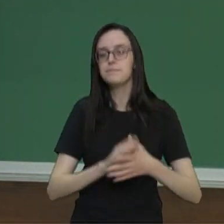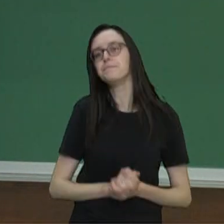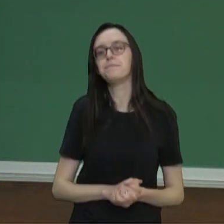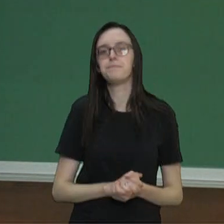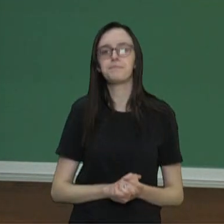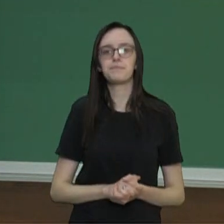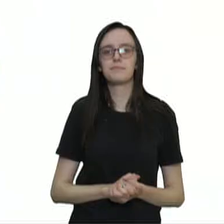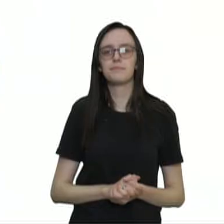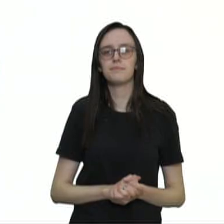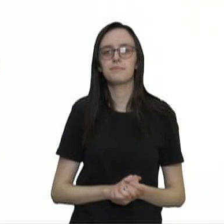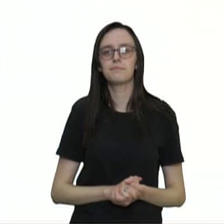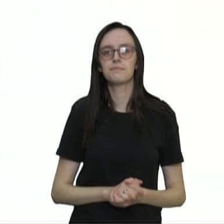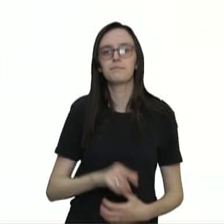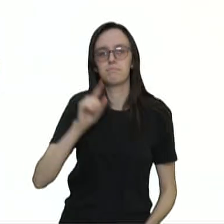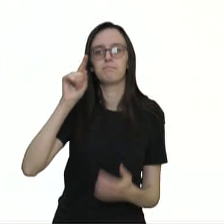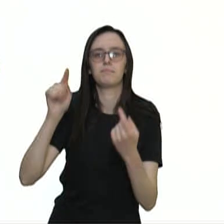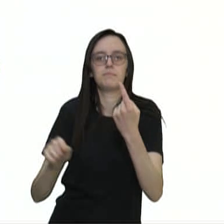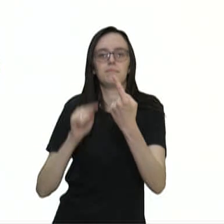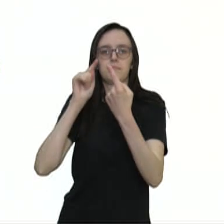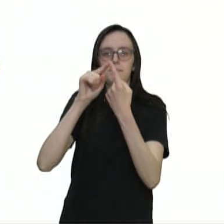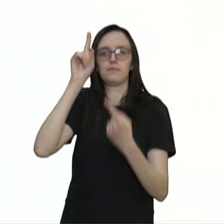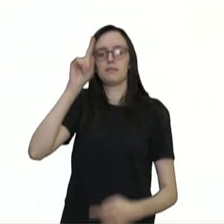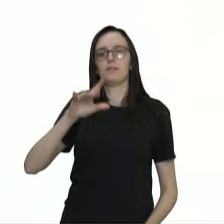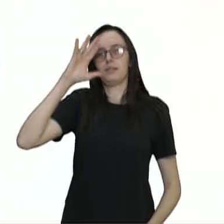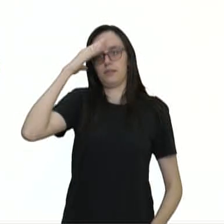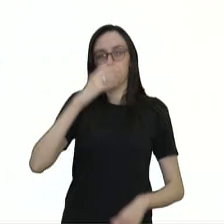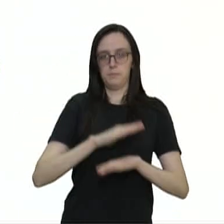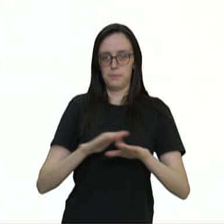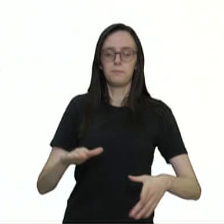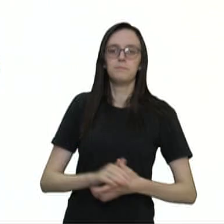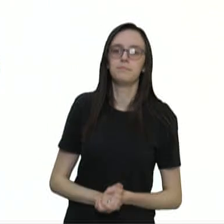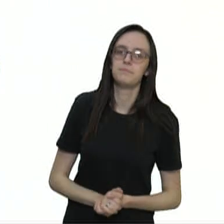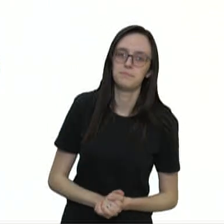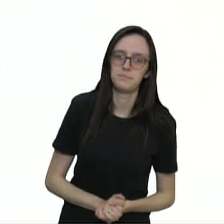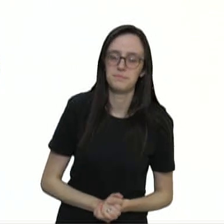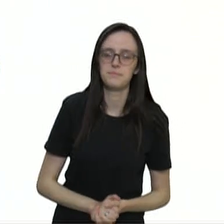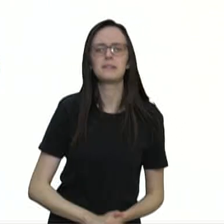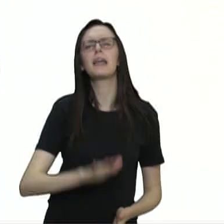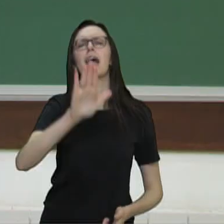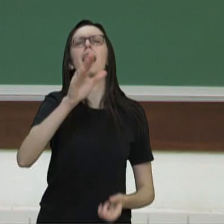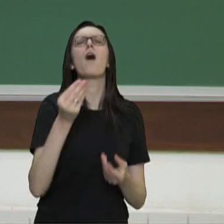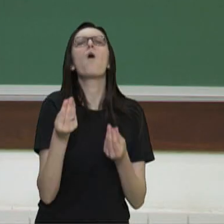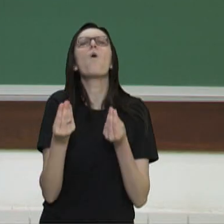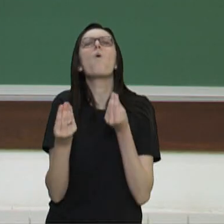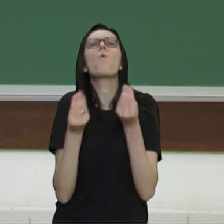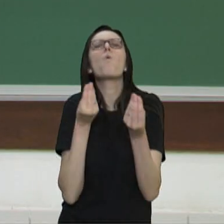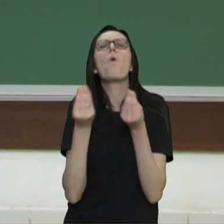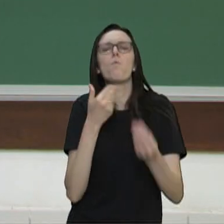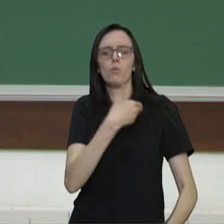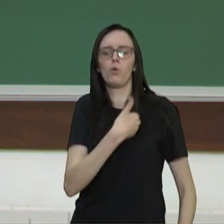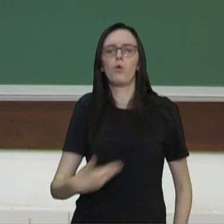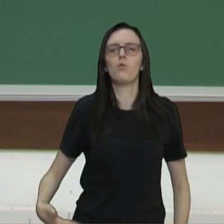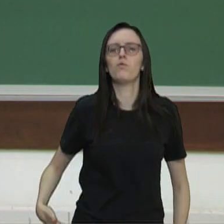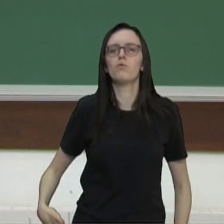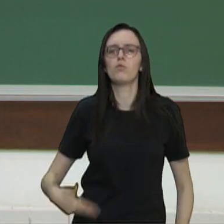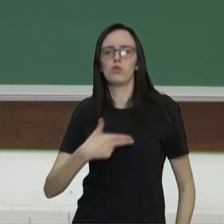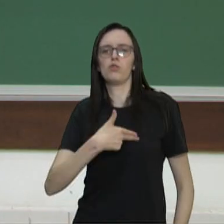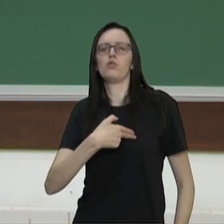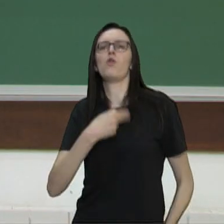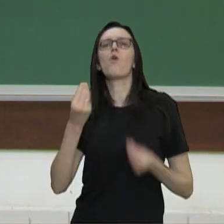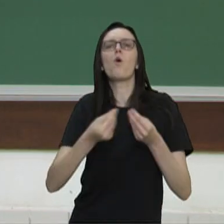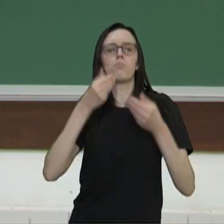Então, Intentona Comunista, resolvido aqui. Ei, como foi o governo Getúlio Vargas